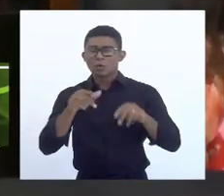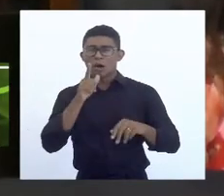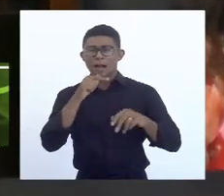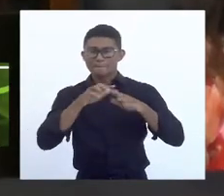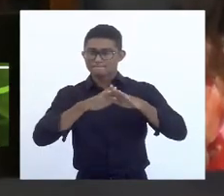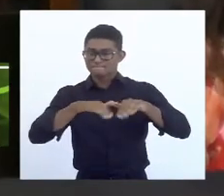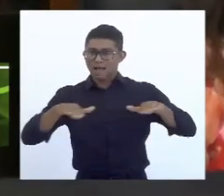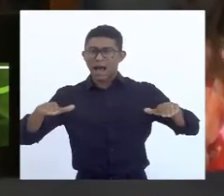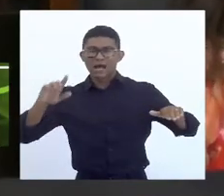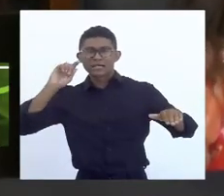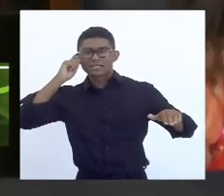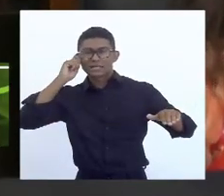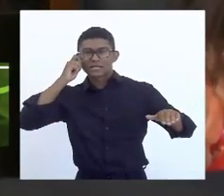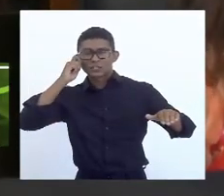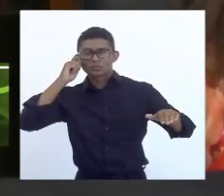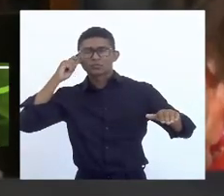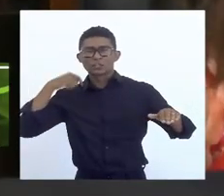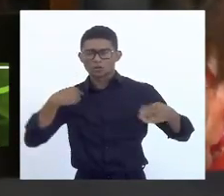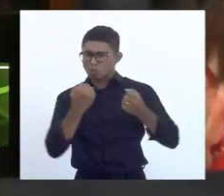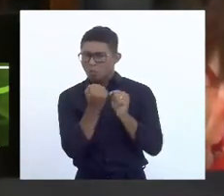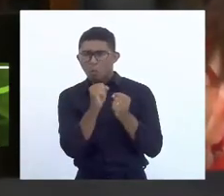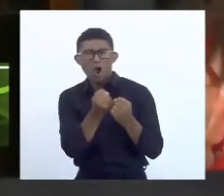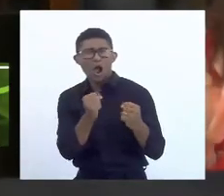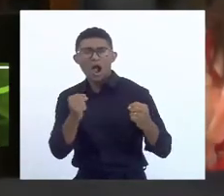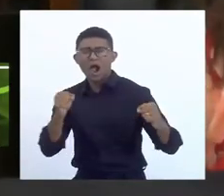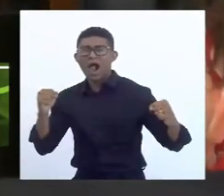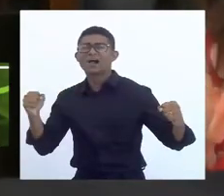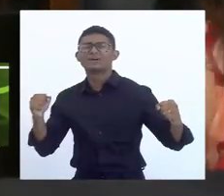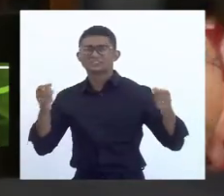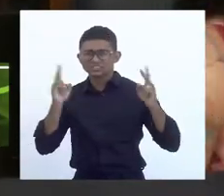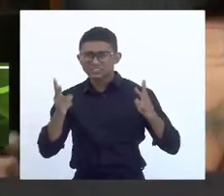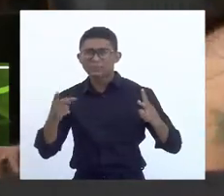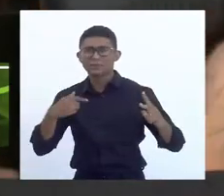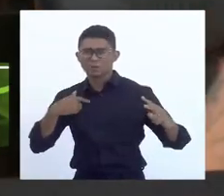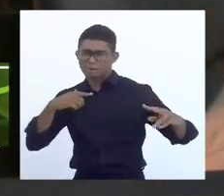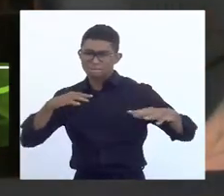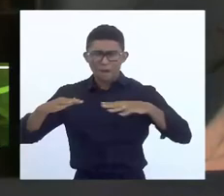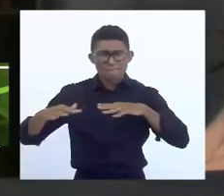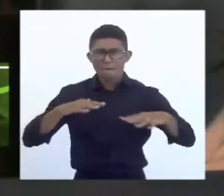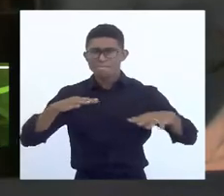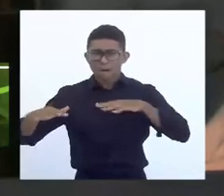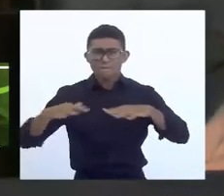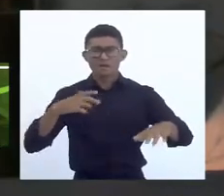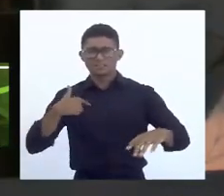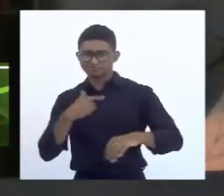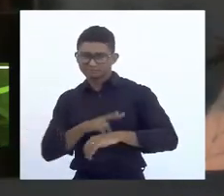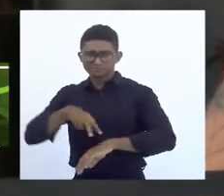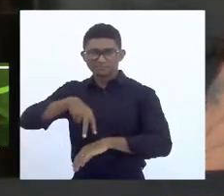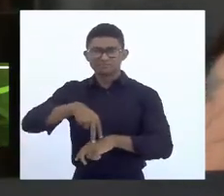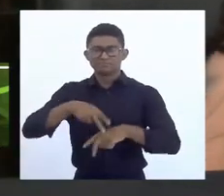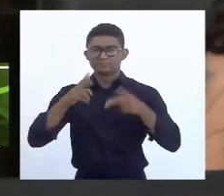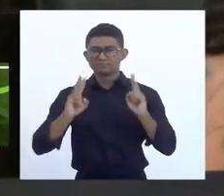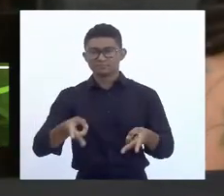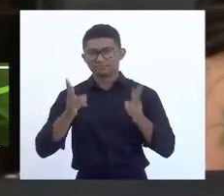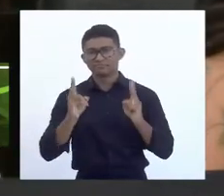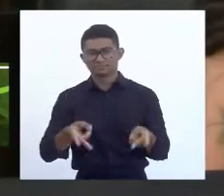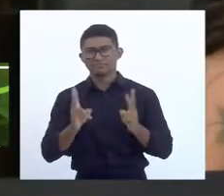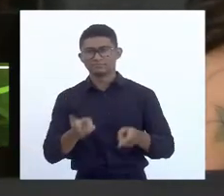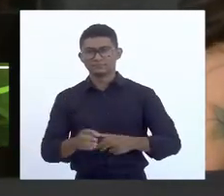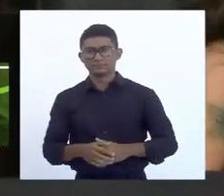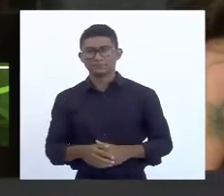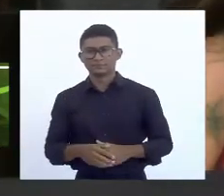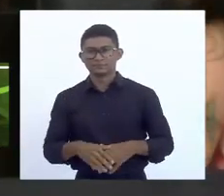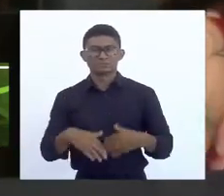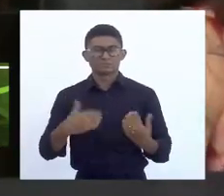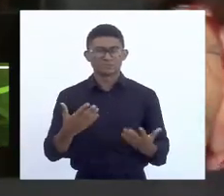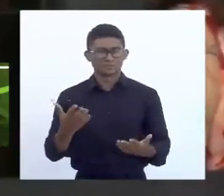e inquieto. Indo e vindo contra as marés, eu me levanto. Deixando para trás noites